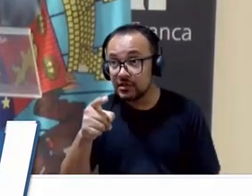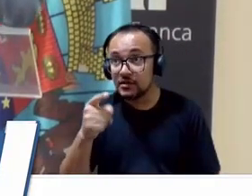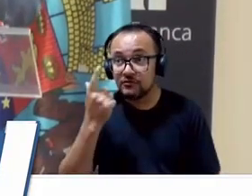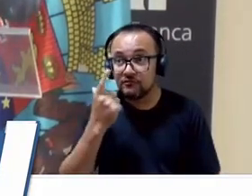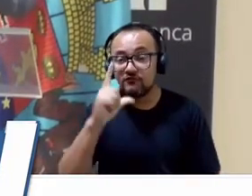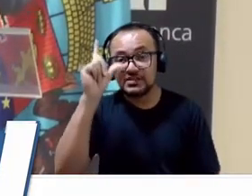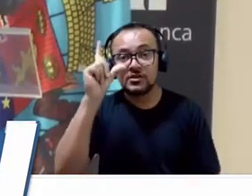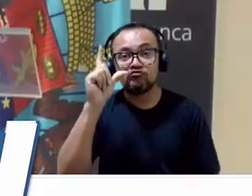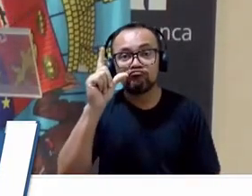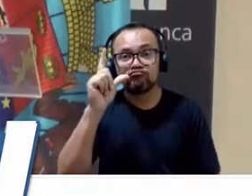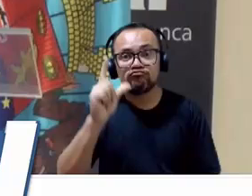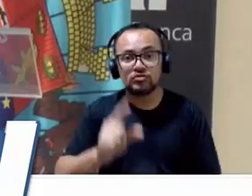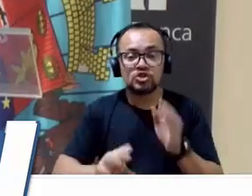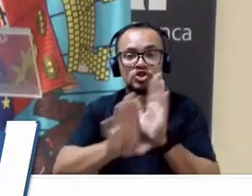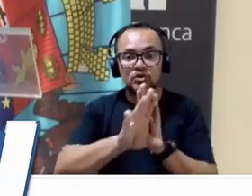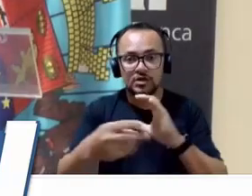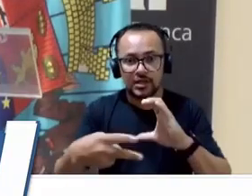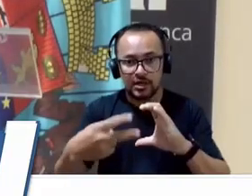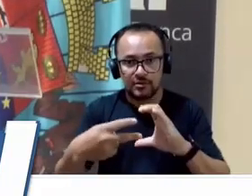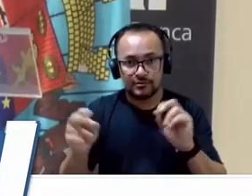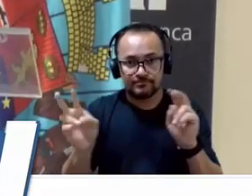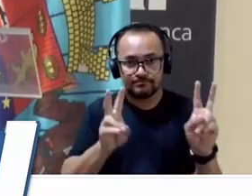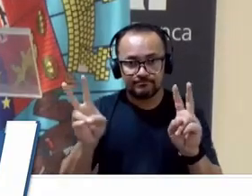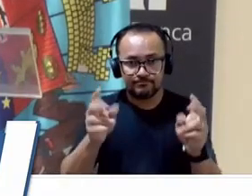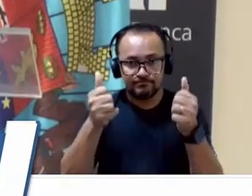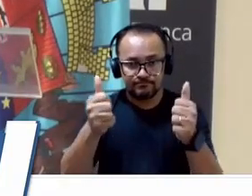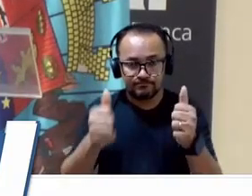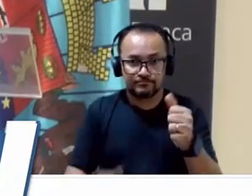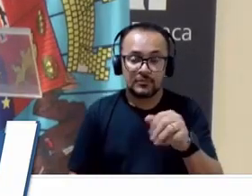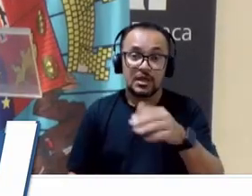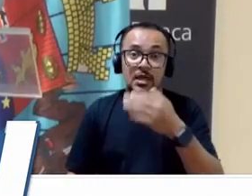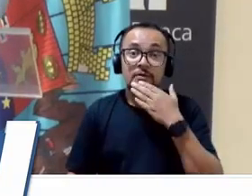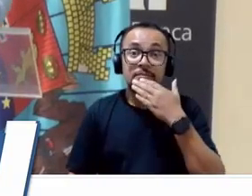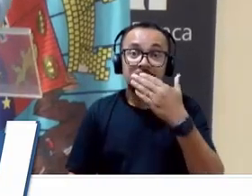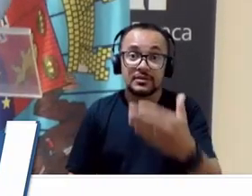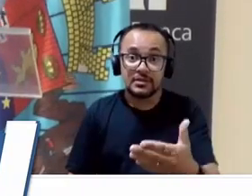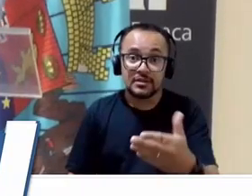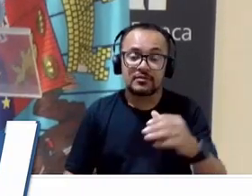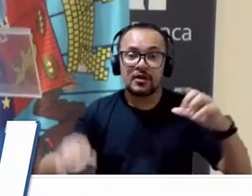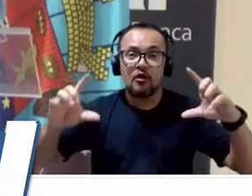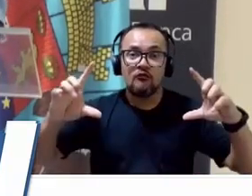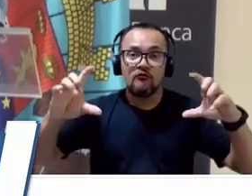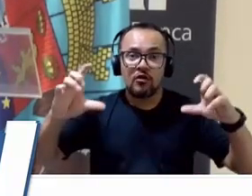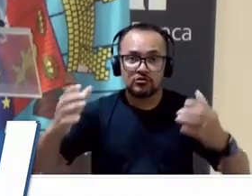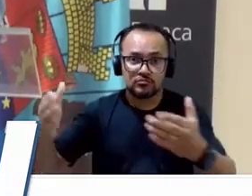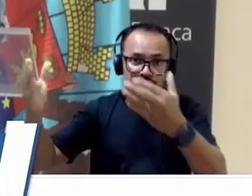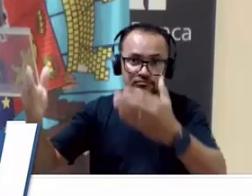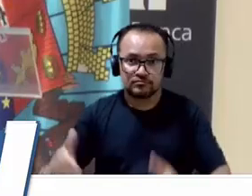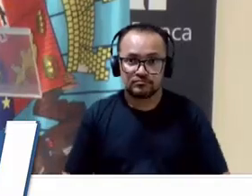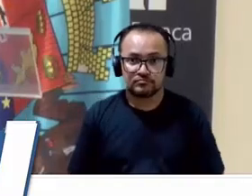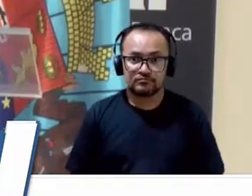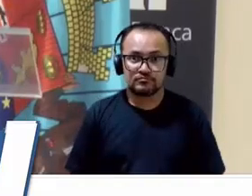aqui na Câmara Municipal Presidente eu ia pedir para Adriana colocar a primeira foto ou é ou que entrar